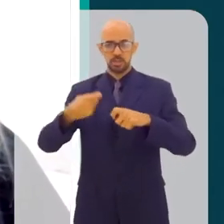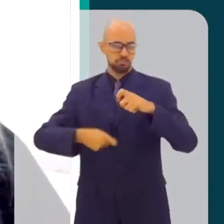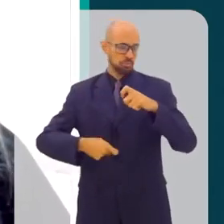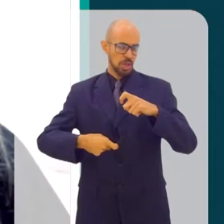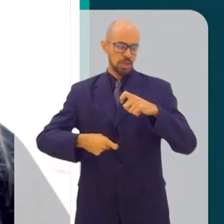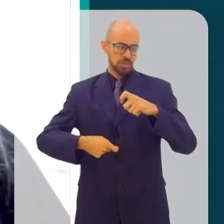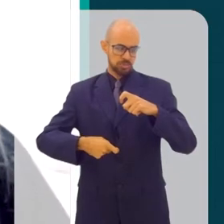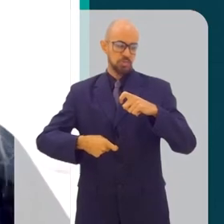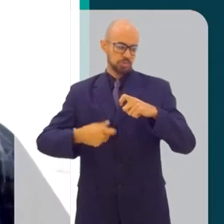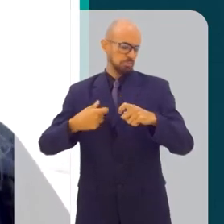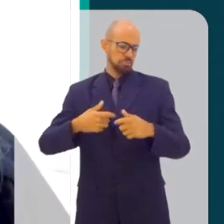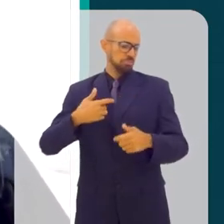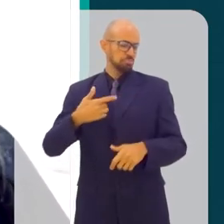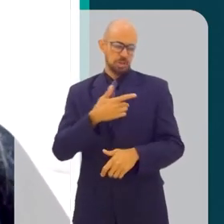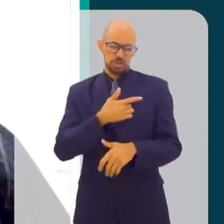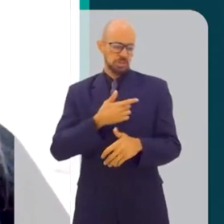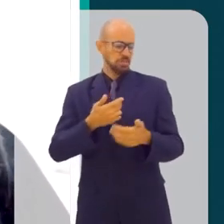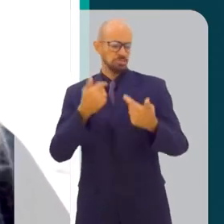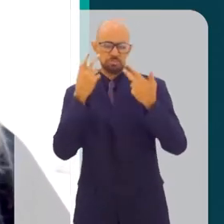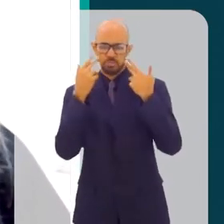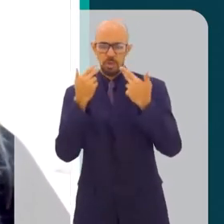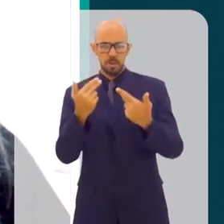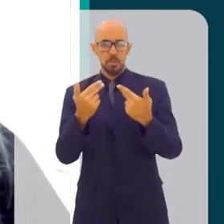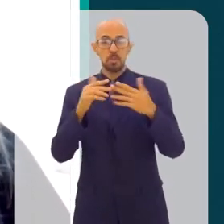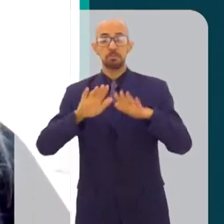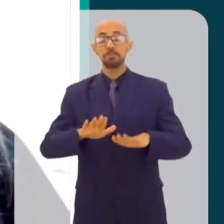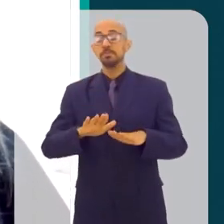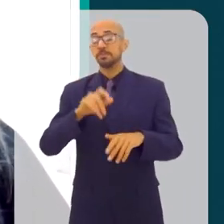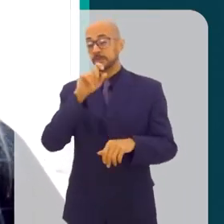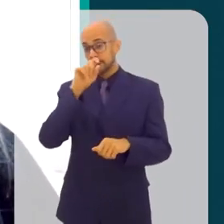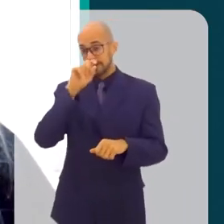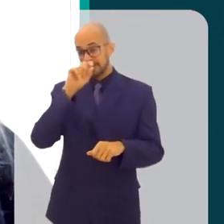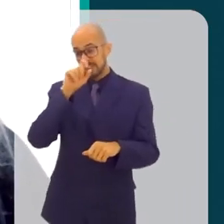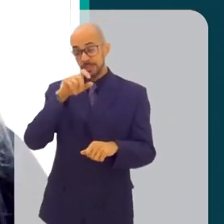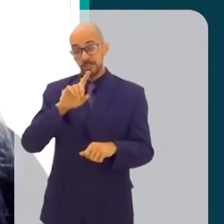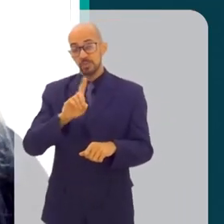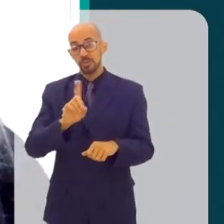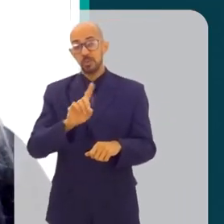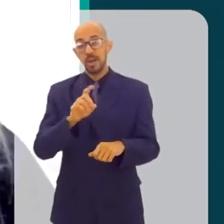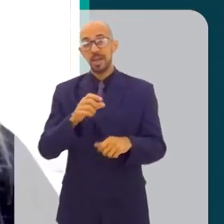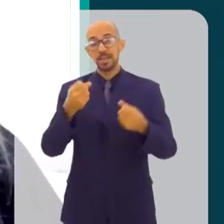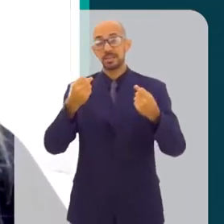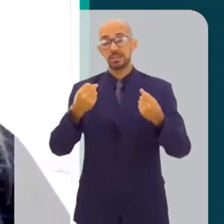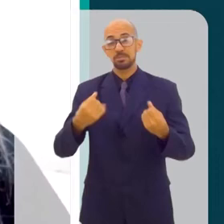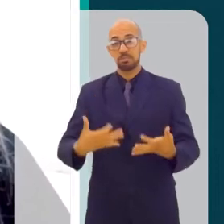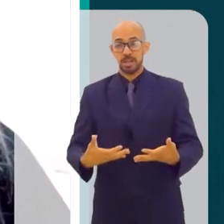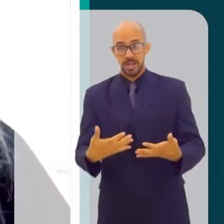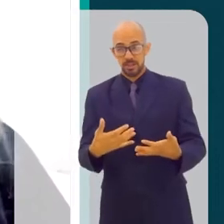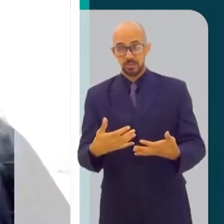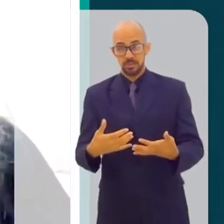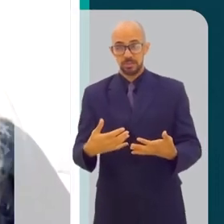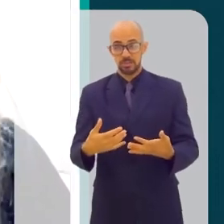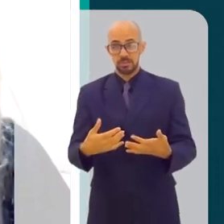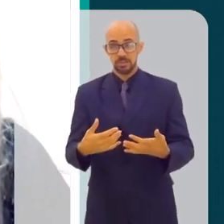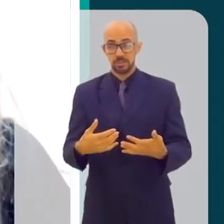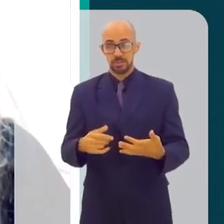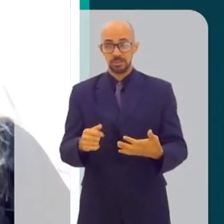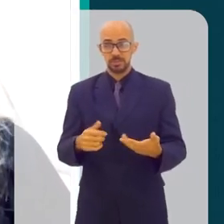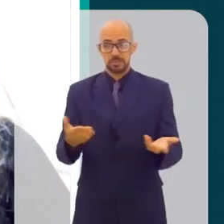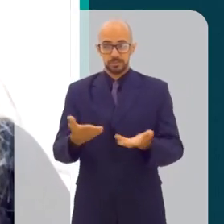uma vida sexual saudável. Só que isso não é falado. Só que